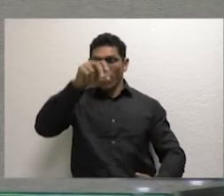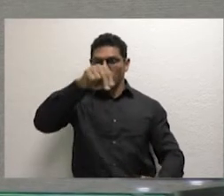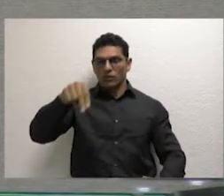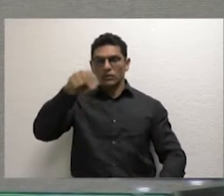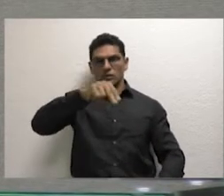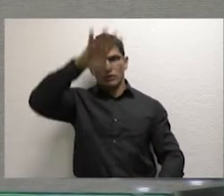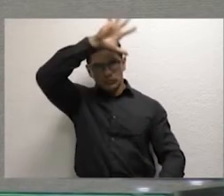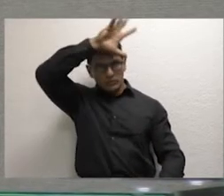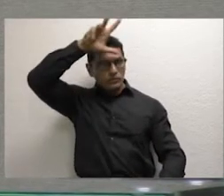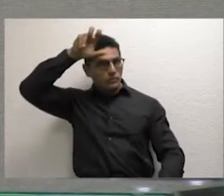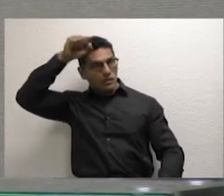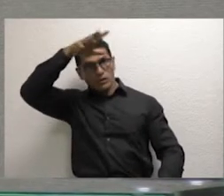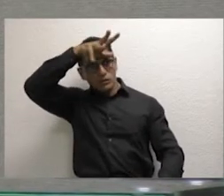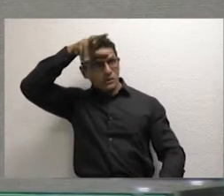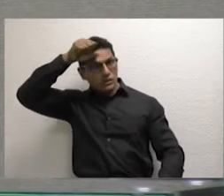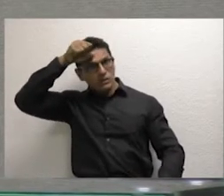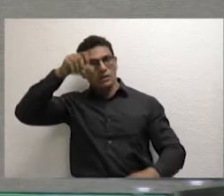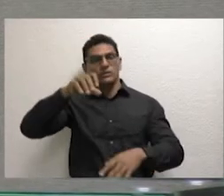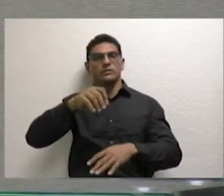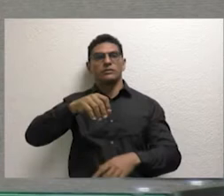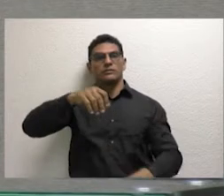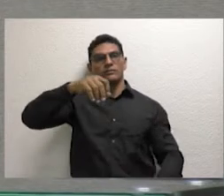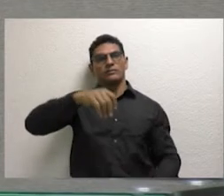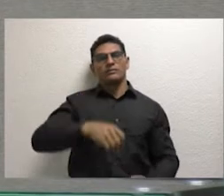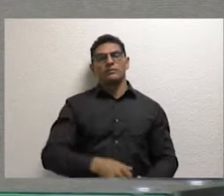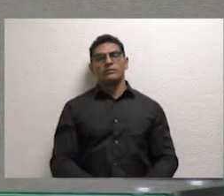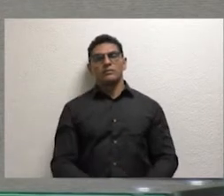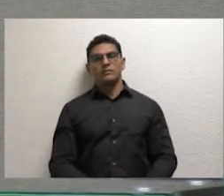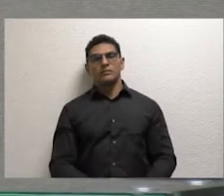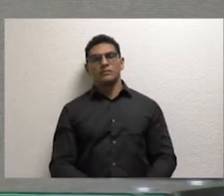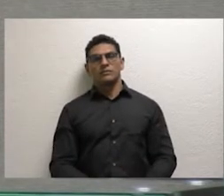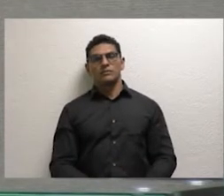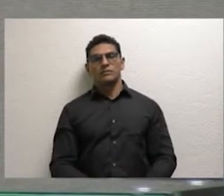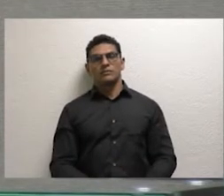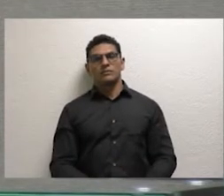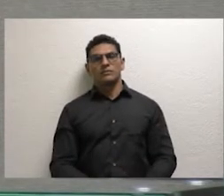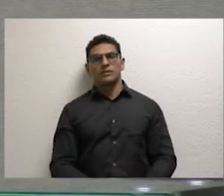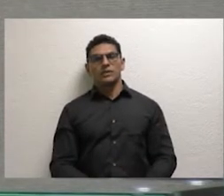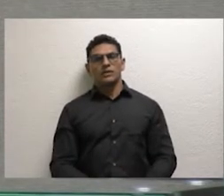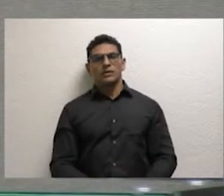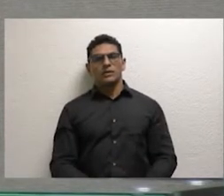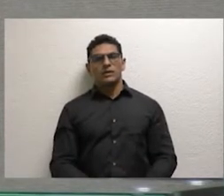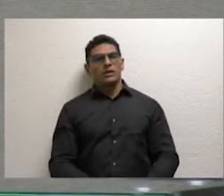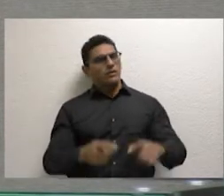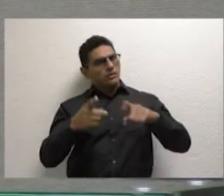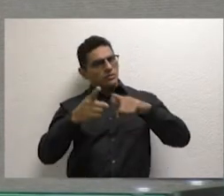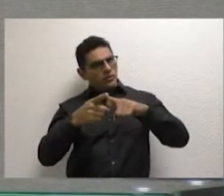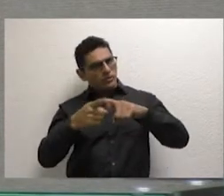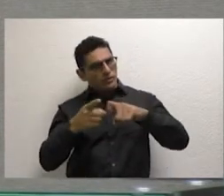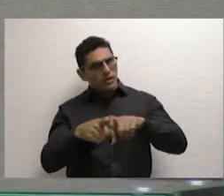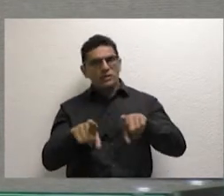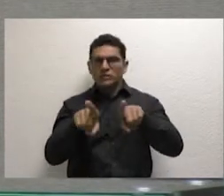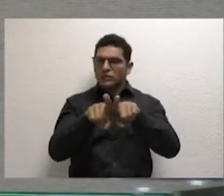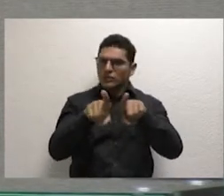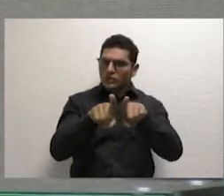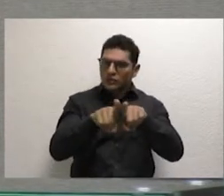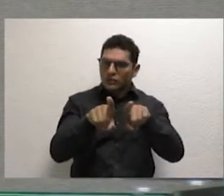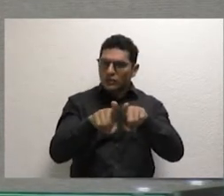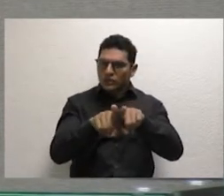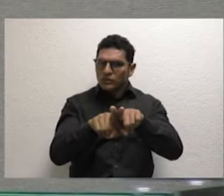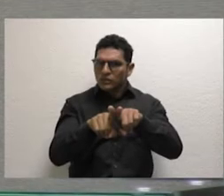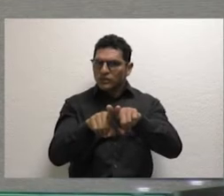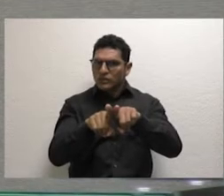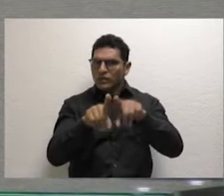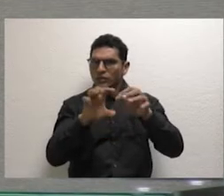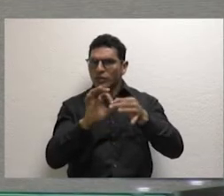da nossa cidade de Manaus. E eu fiquei como médico que sou e membro da comissão de saúde, eu